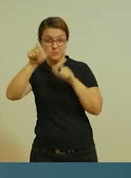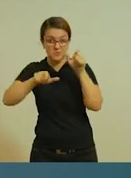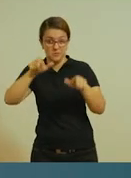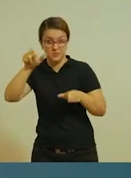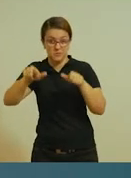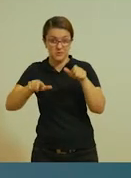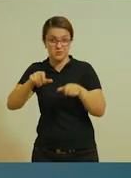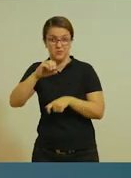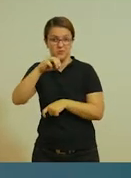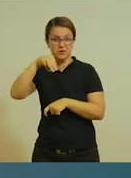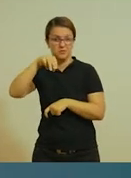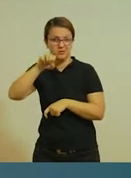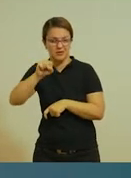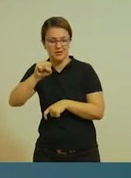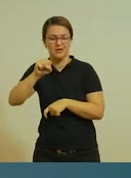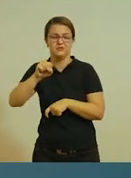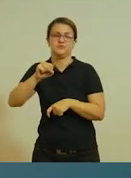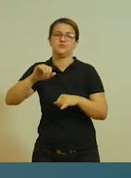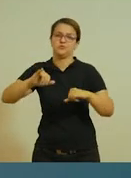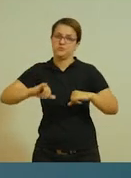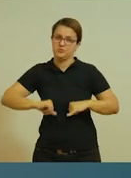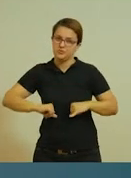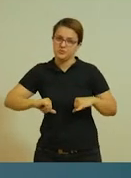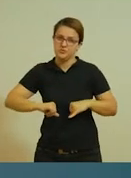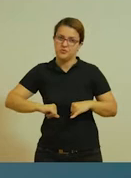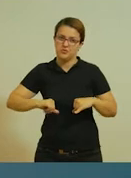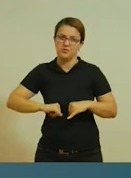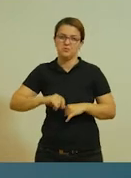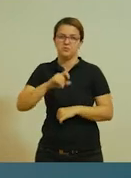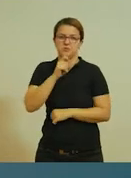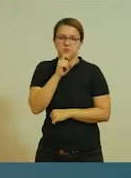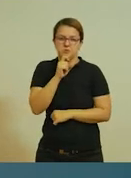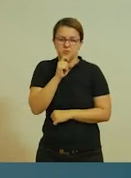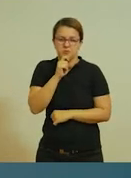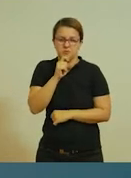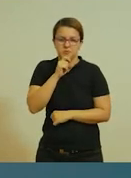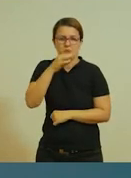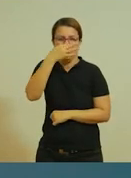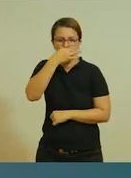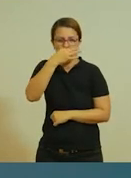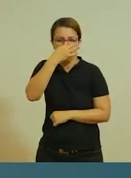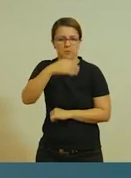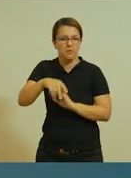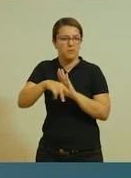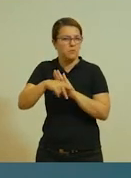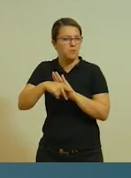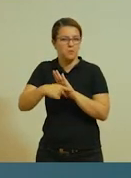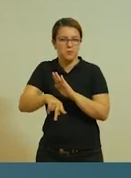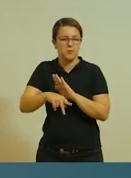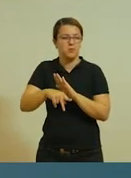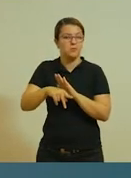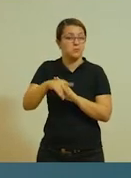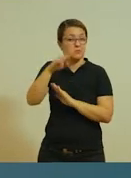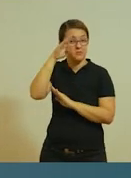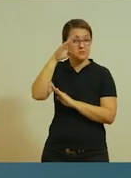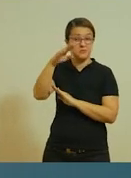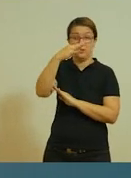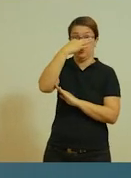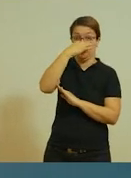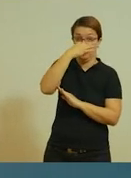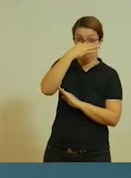Mundial de Saúde, sofrem no inverno com as chamadas doenças respiratórias, principalmente gripes